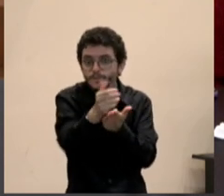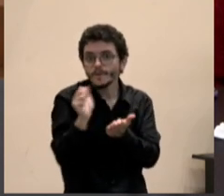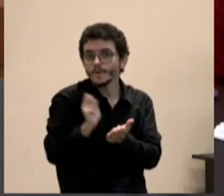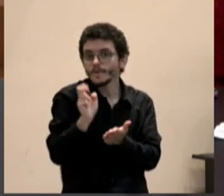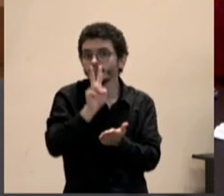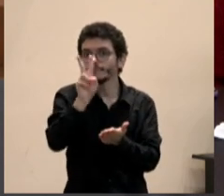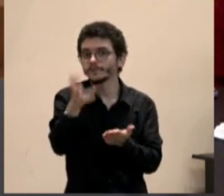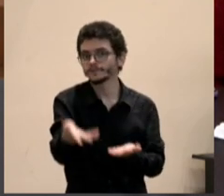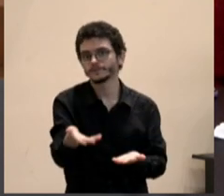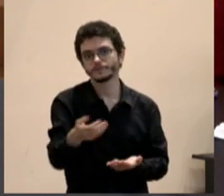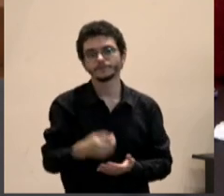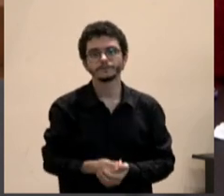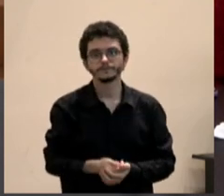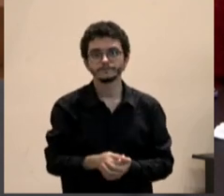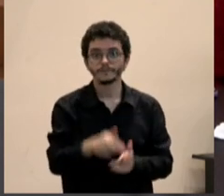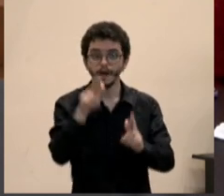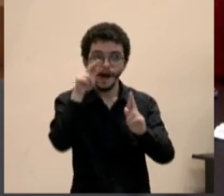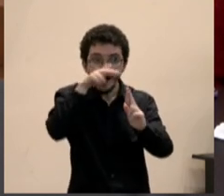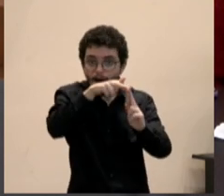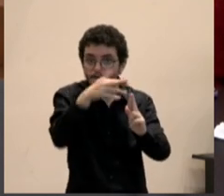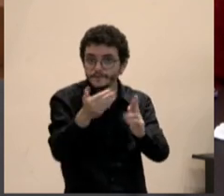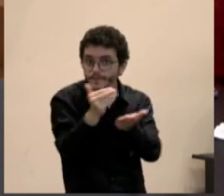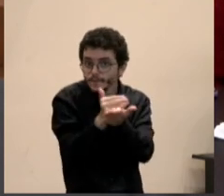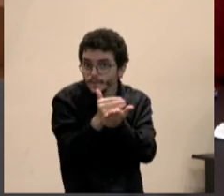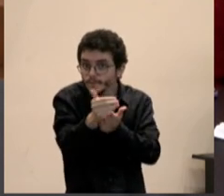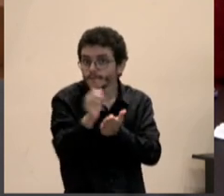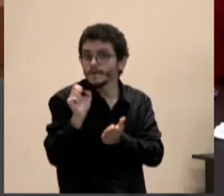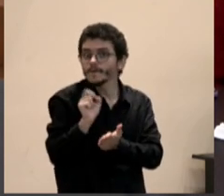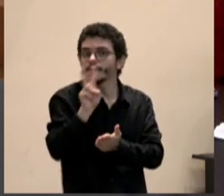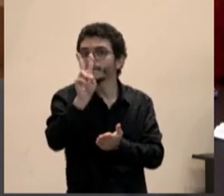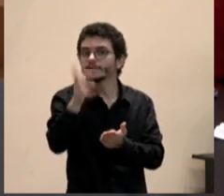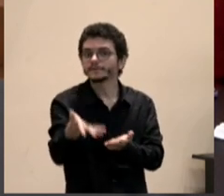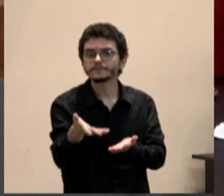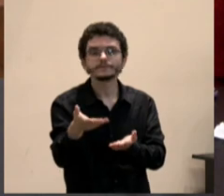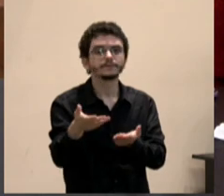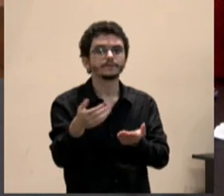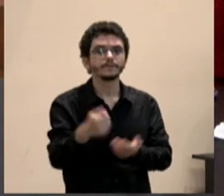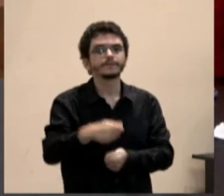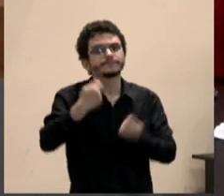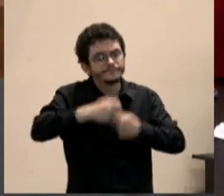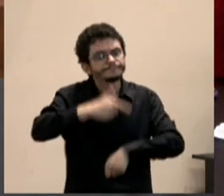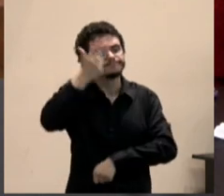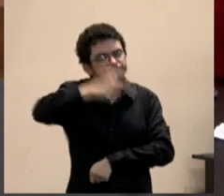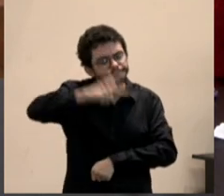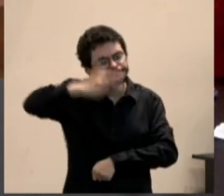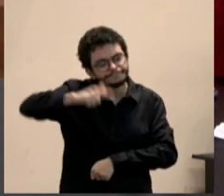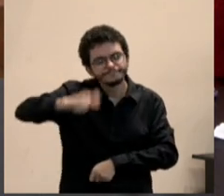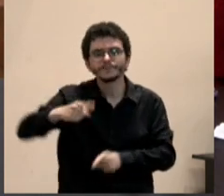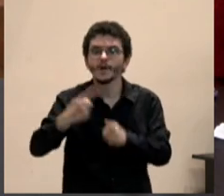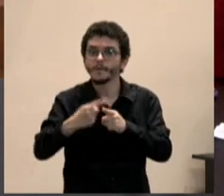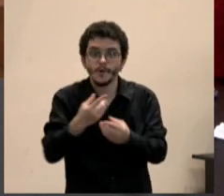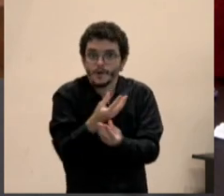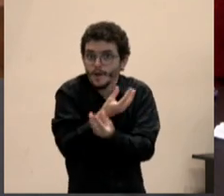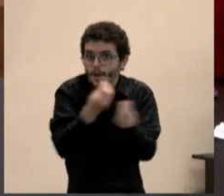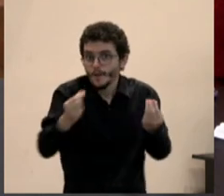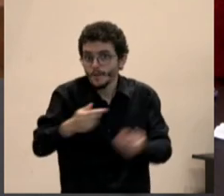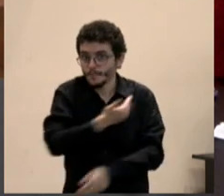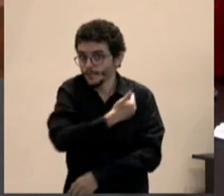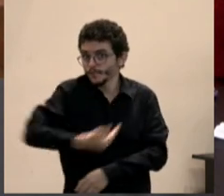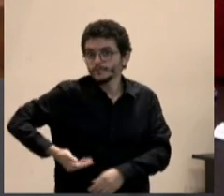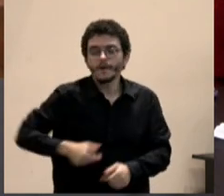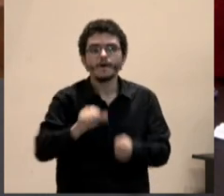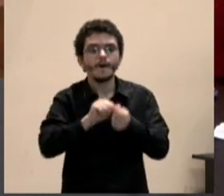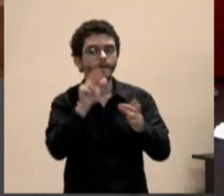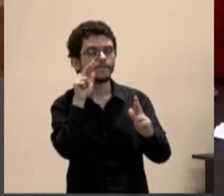valorização. Referência inicial de valorização. Tenho que repetir isso, porque muitos governos fazem